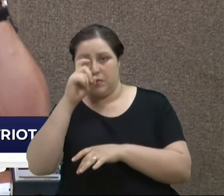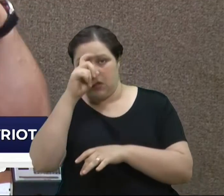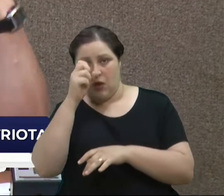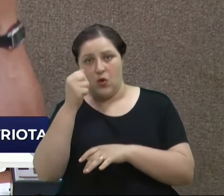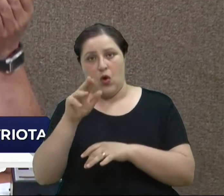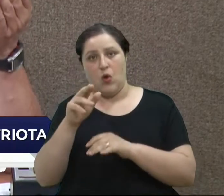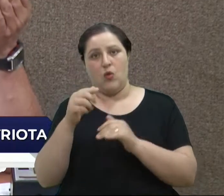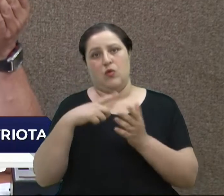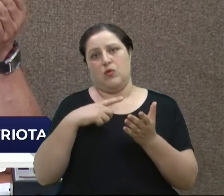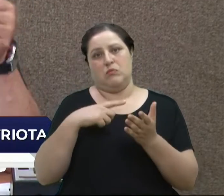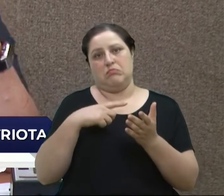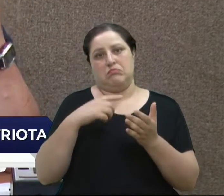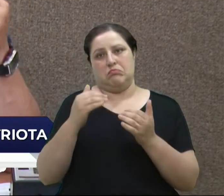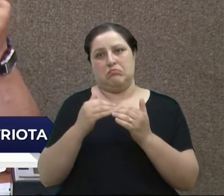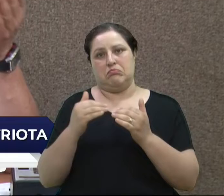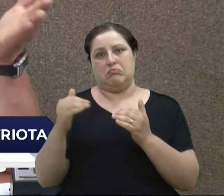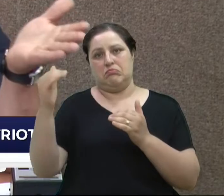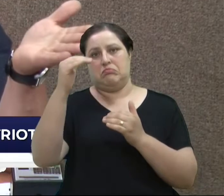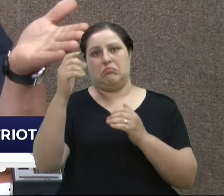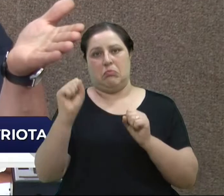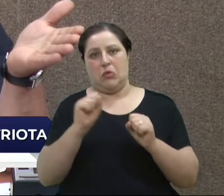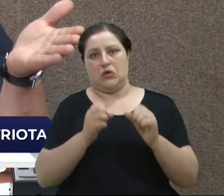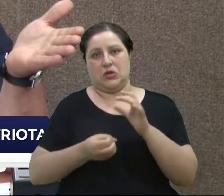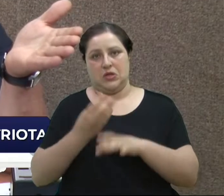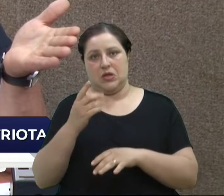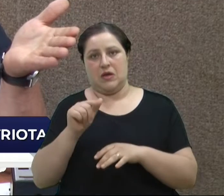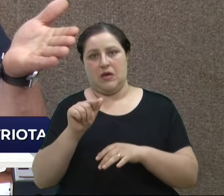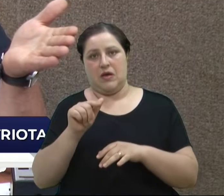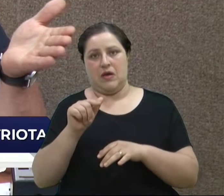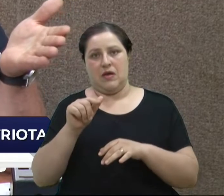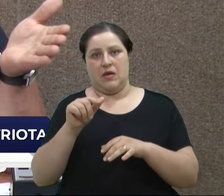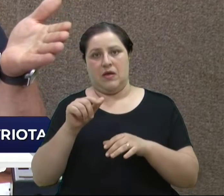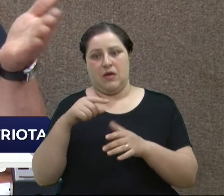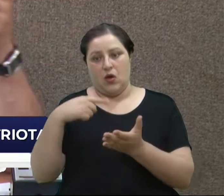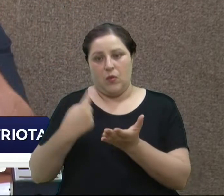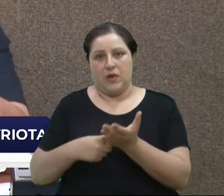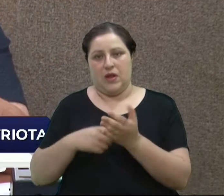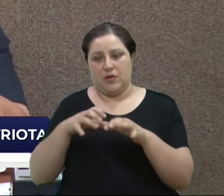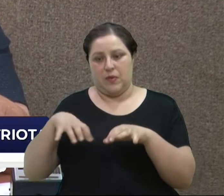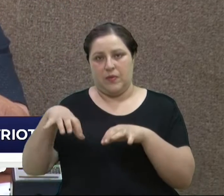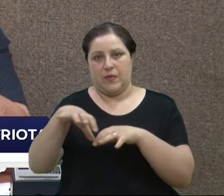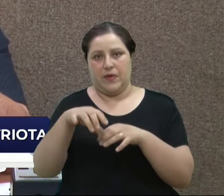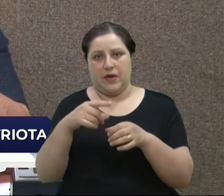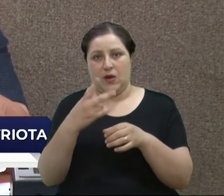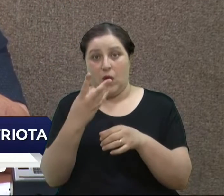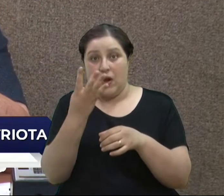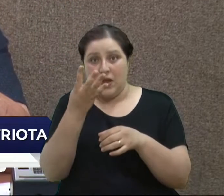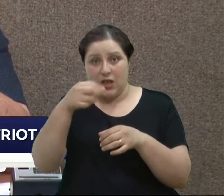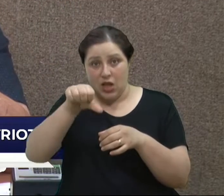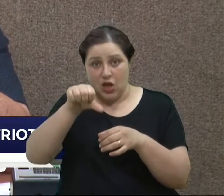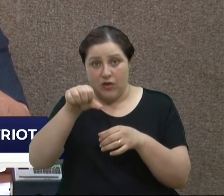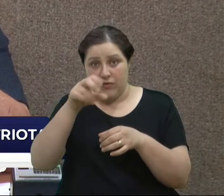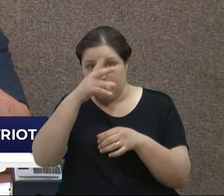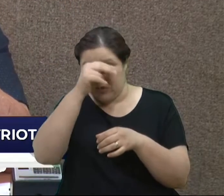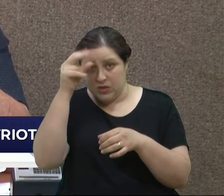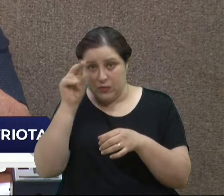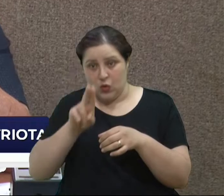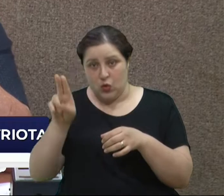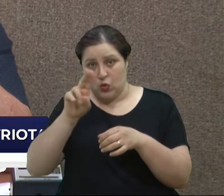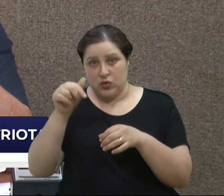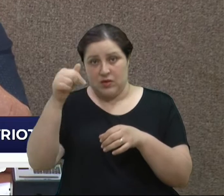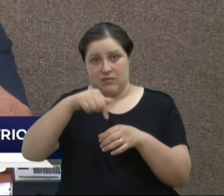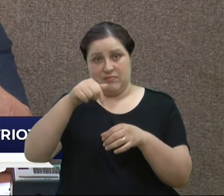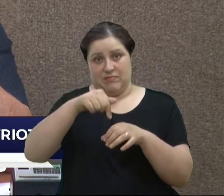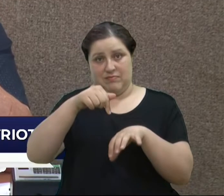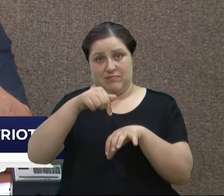cima pode ser criado, a questão dos 49 municípios que usam a nossa fonte de saúde, sem nos ajudar com